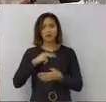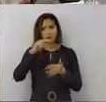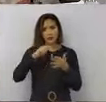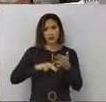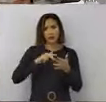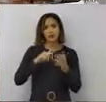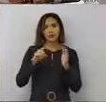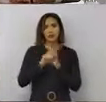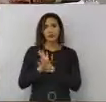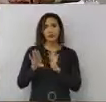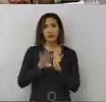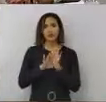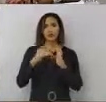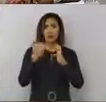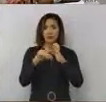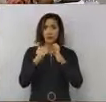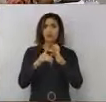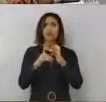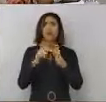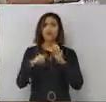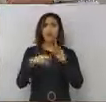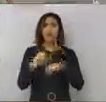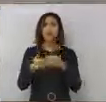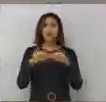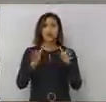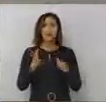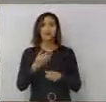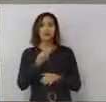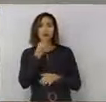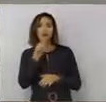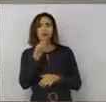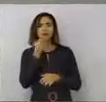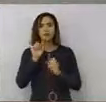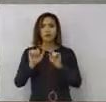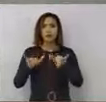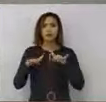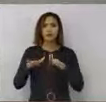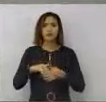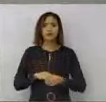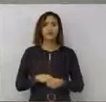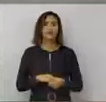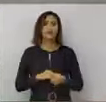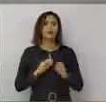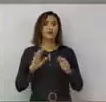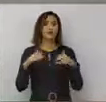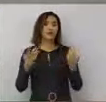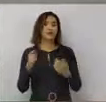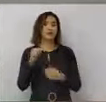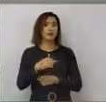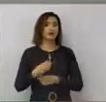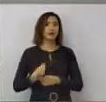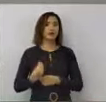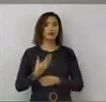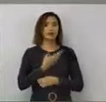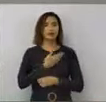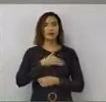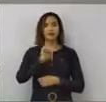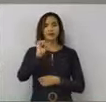perguntas que chegaram através do e-mail e na sequência eu abro para duas perguntas da plateia. Então aqui a colega